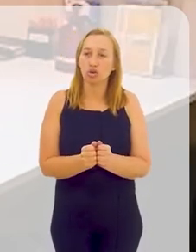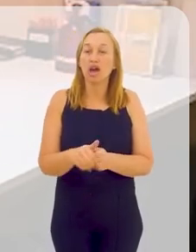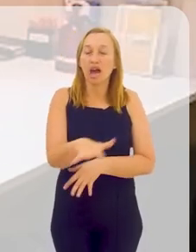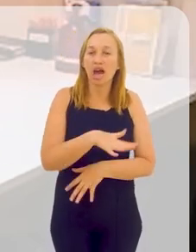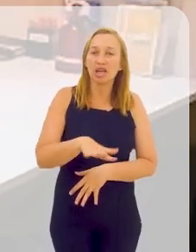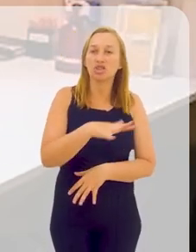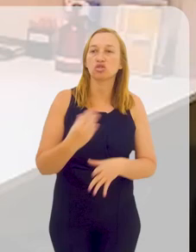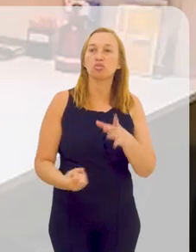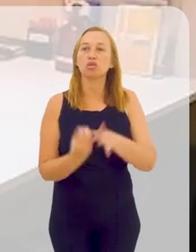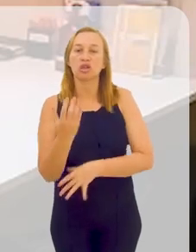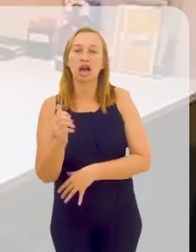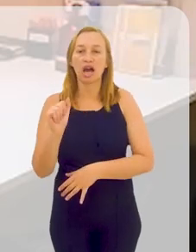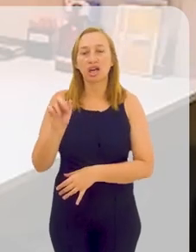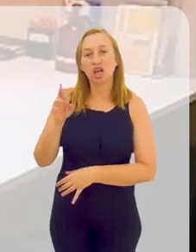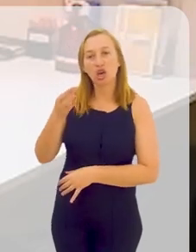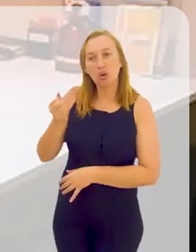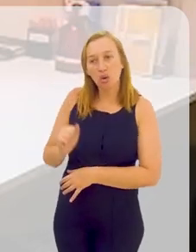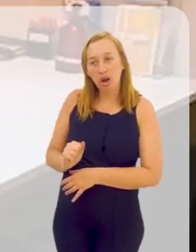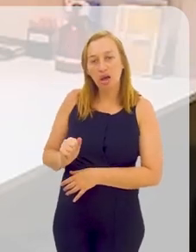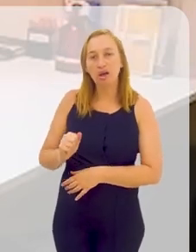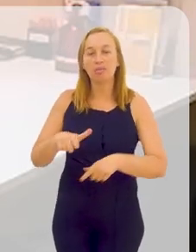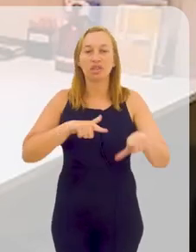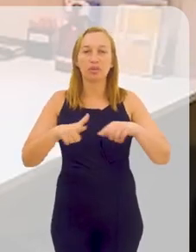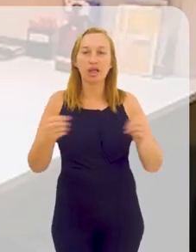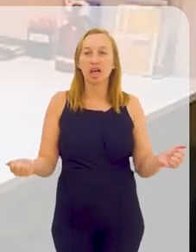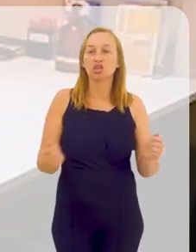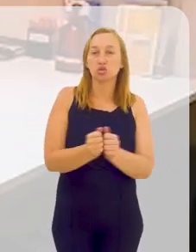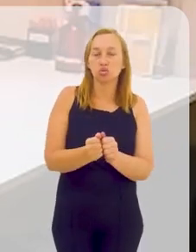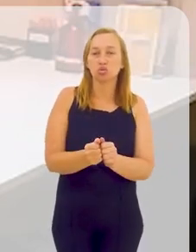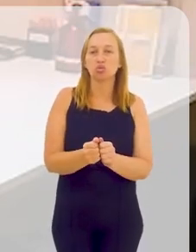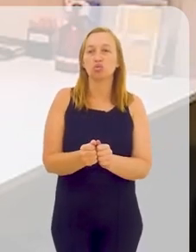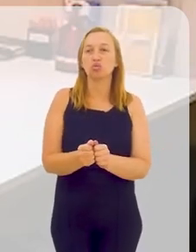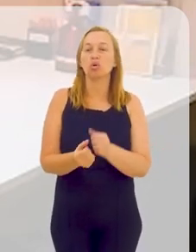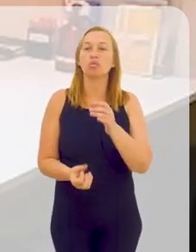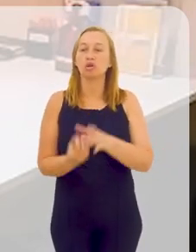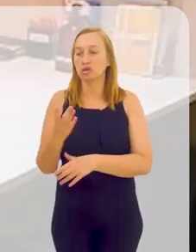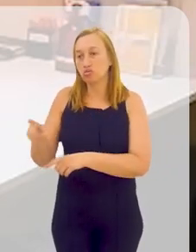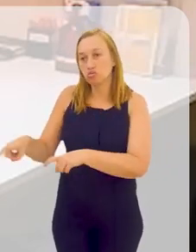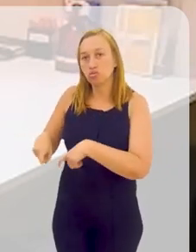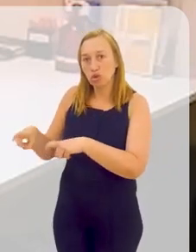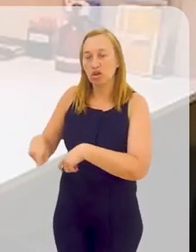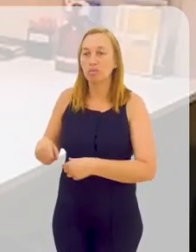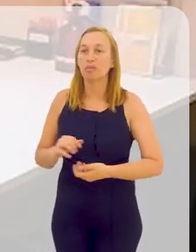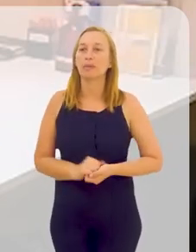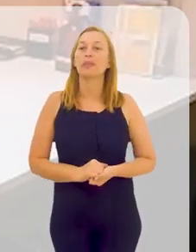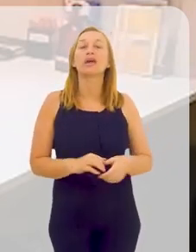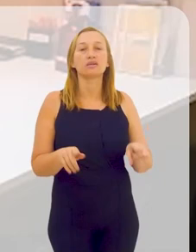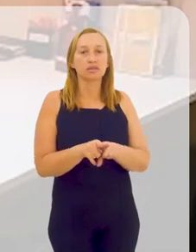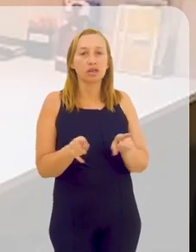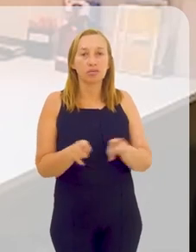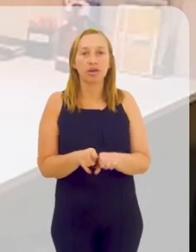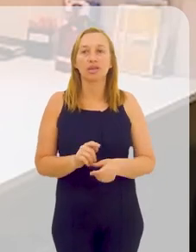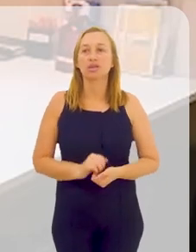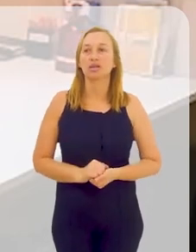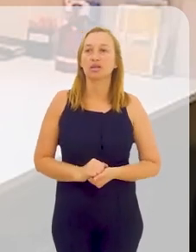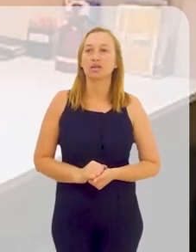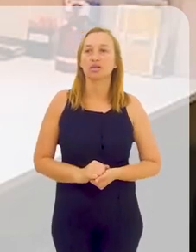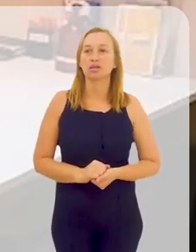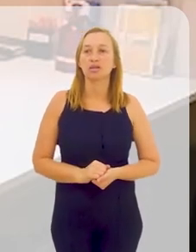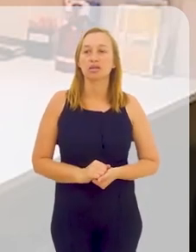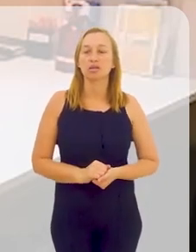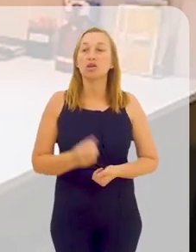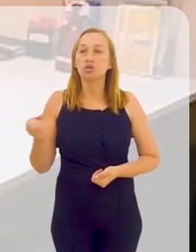das áreas de produção agrícola para trabalhar junto com essa produção no campo é e também